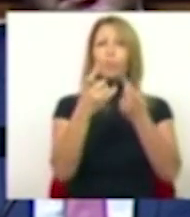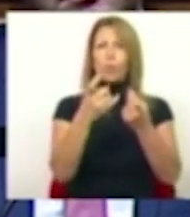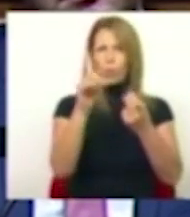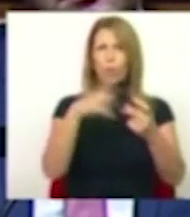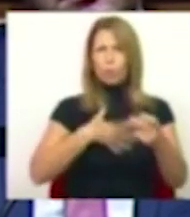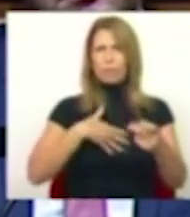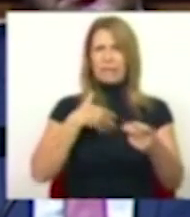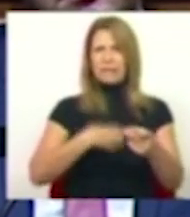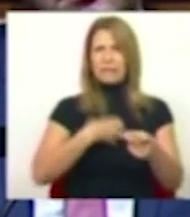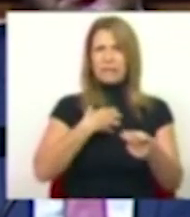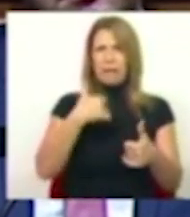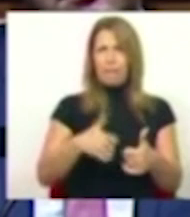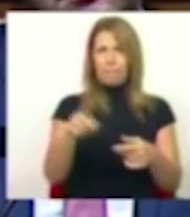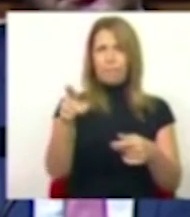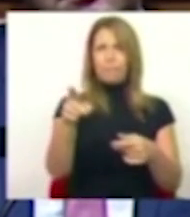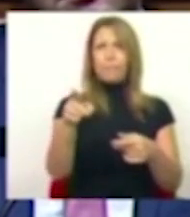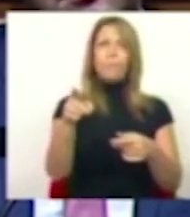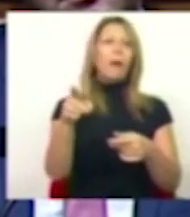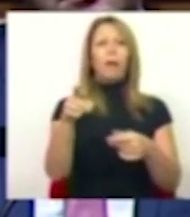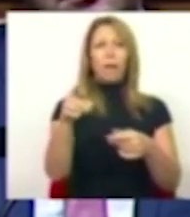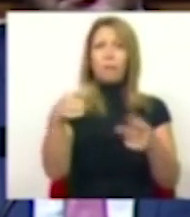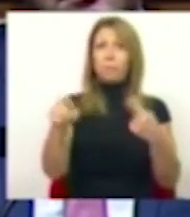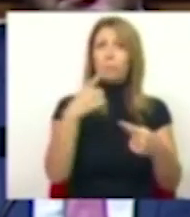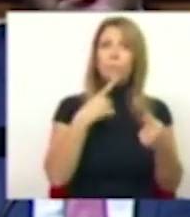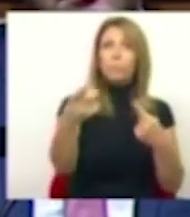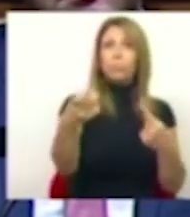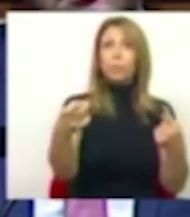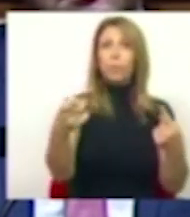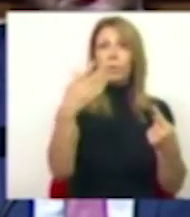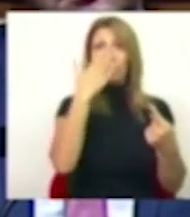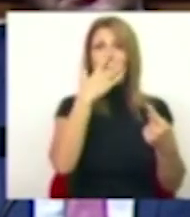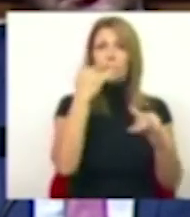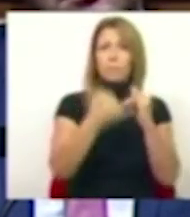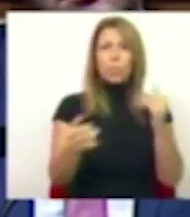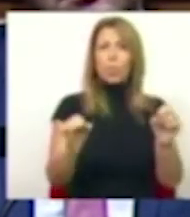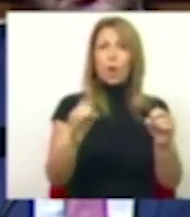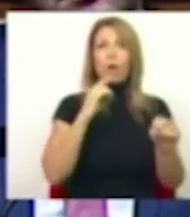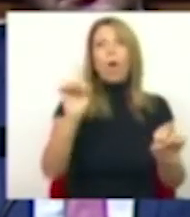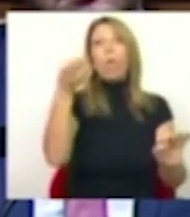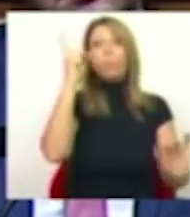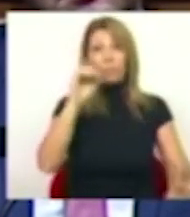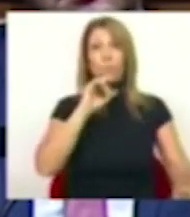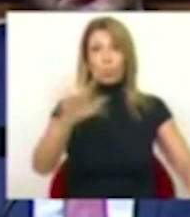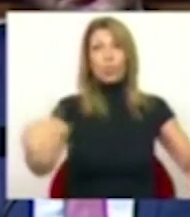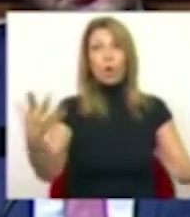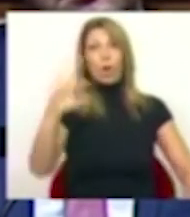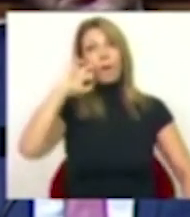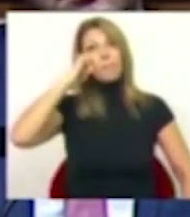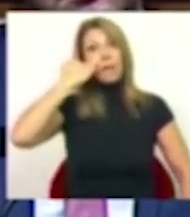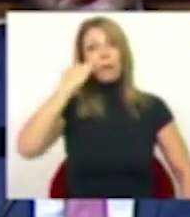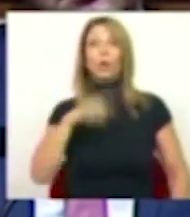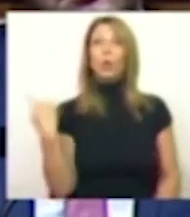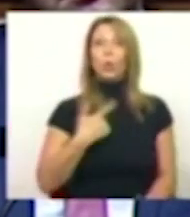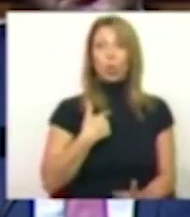confortável, se não acha que corremos o risco de vir eventualmente a prejudicar aqueles que todos queremos beneficiar,